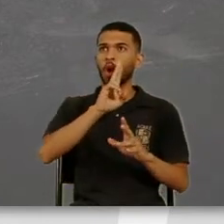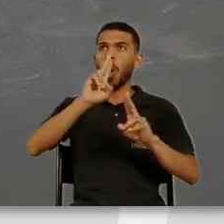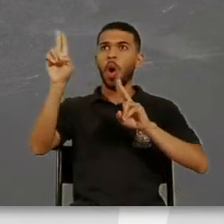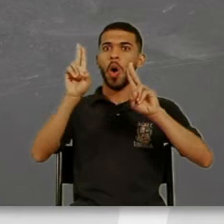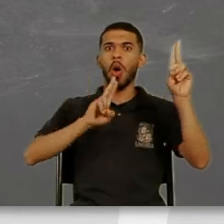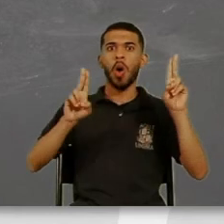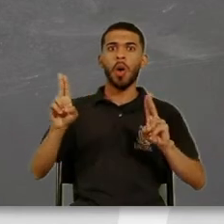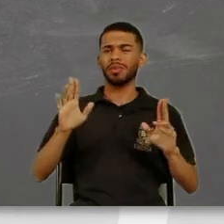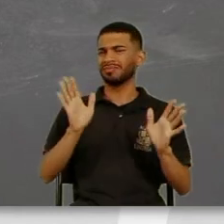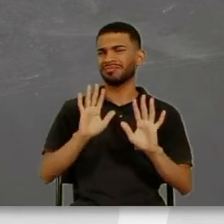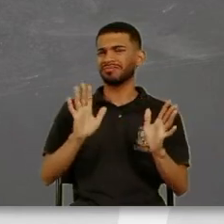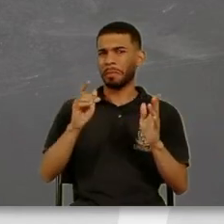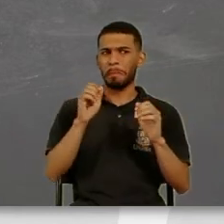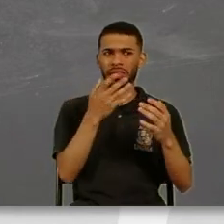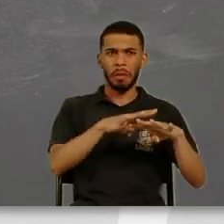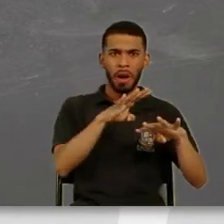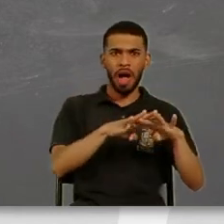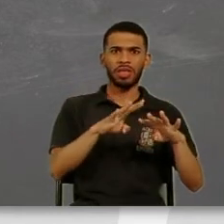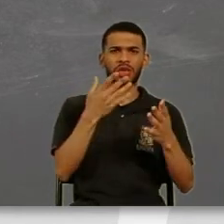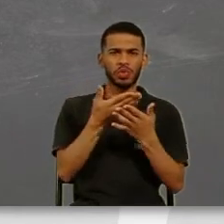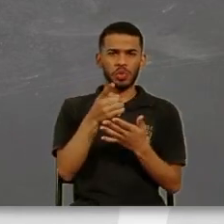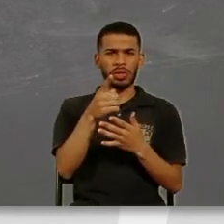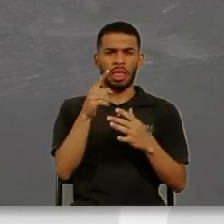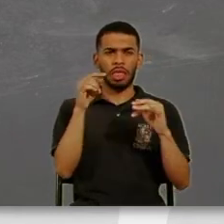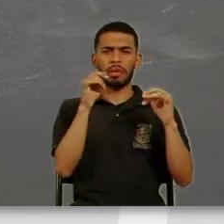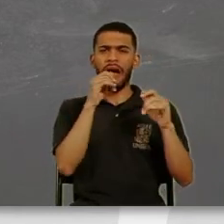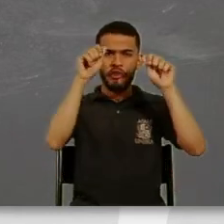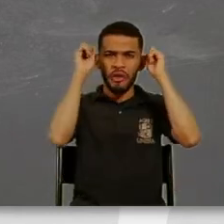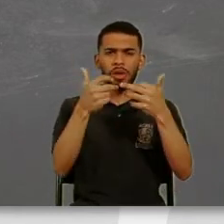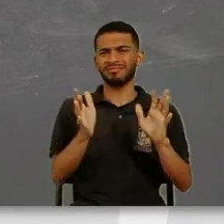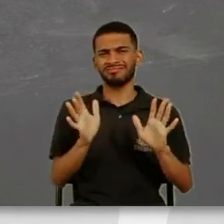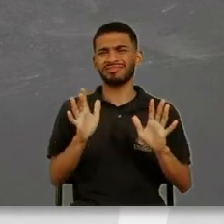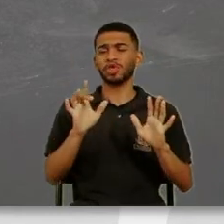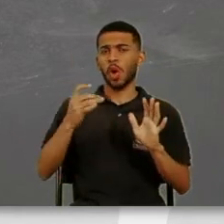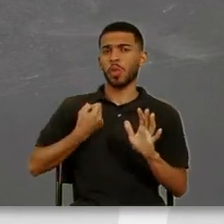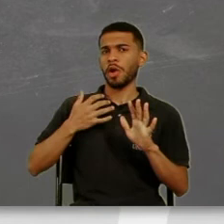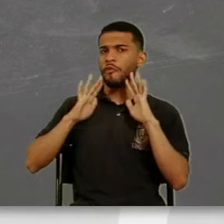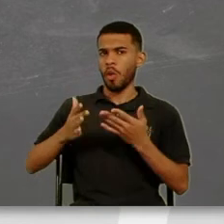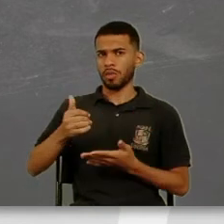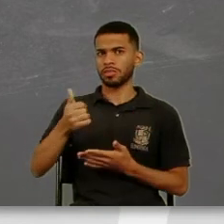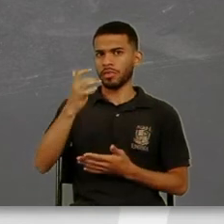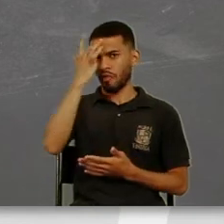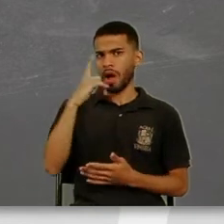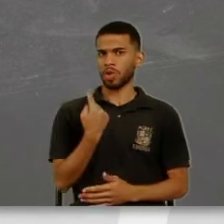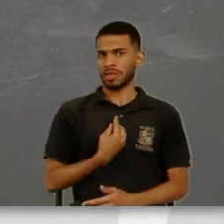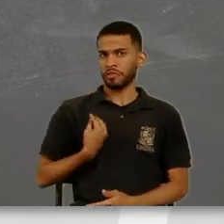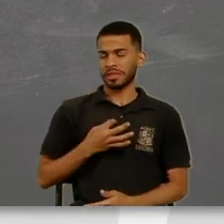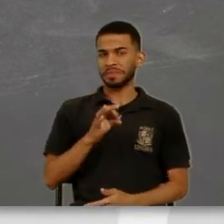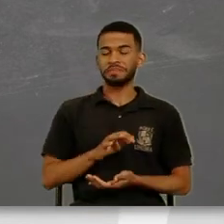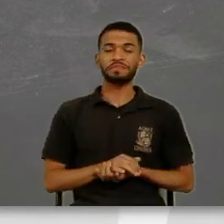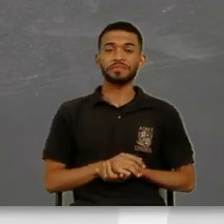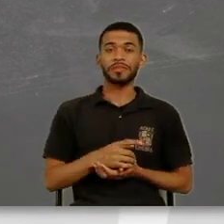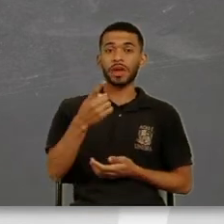nomenclaturas matemáticas o tempo inteiro. A gente vai trabalhar com números, então facilita bastante a nossa vida. Nesse segundo